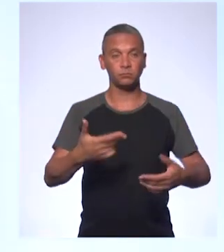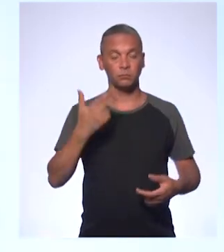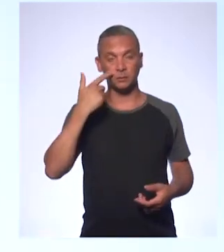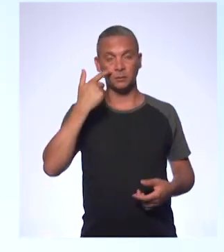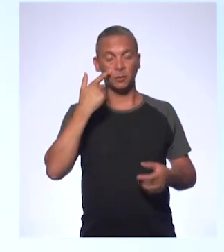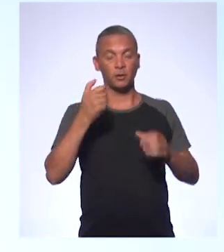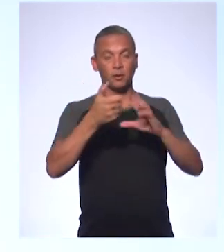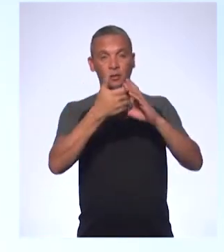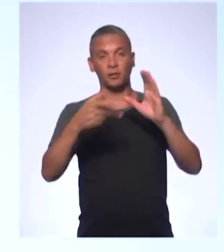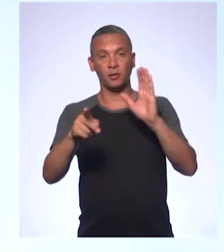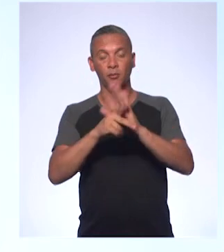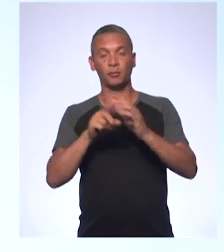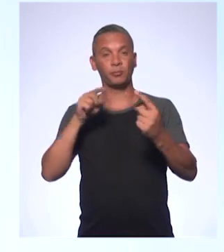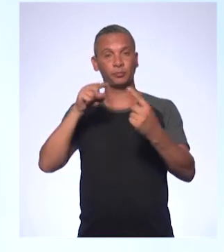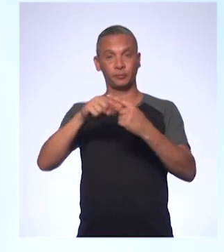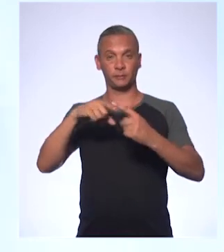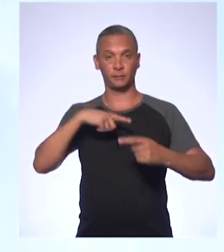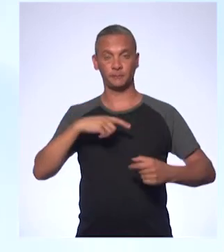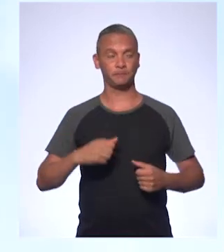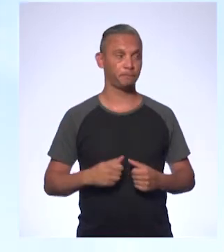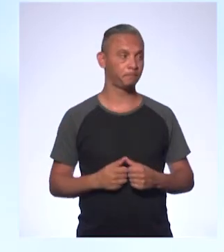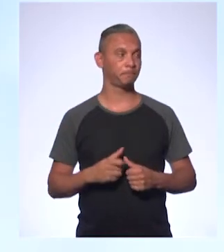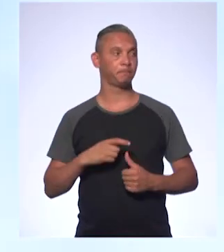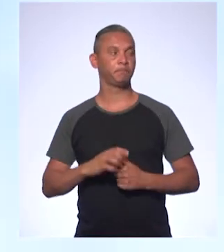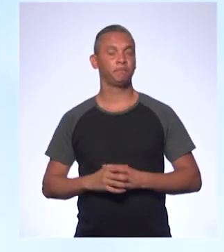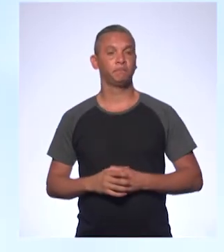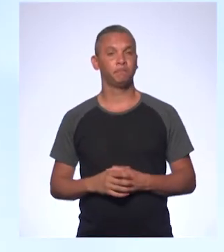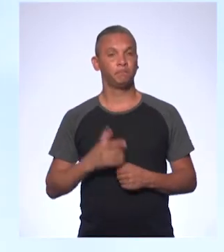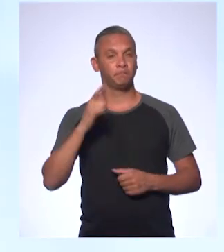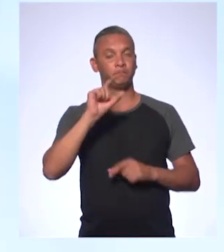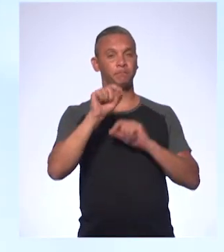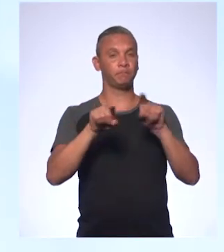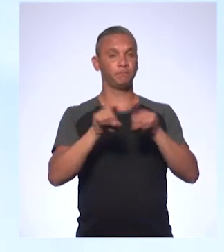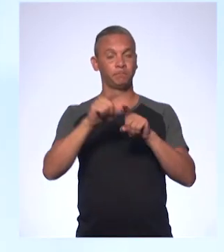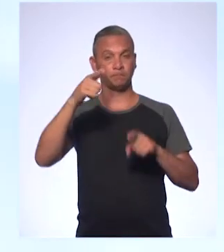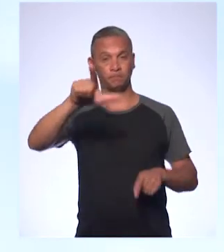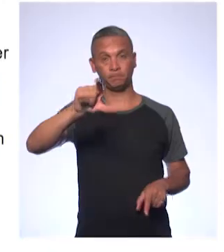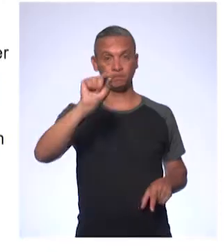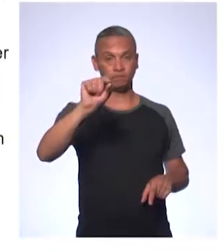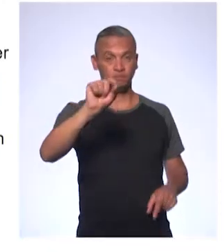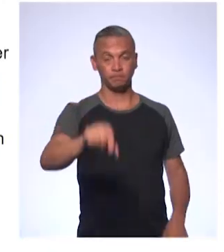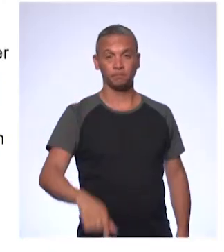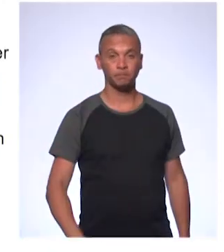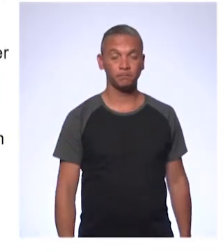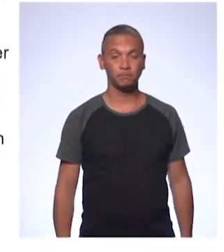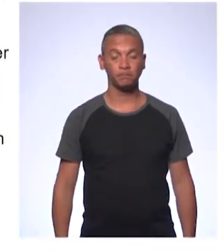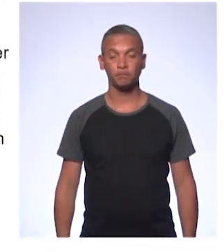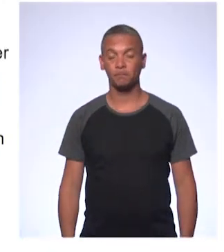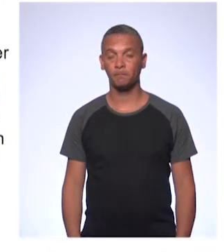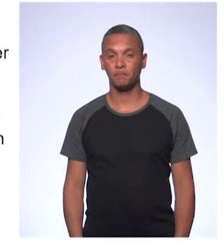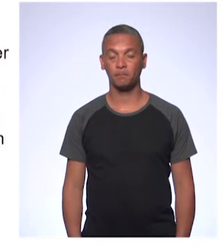pegando ali com aquele objeto, né? Onde estamos?